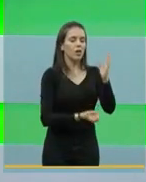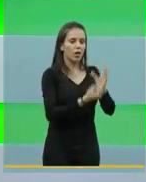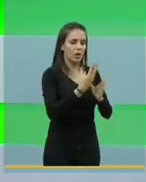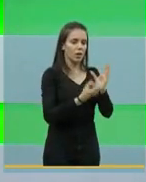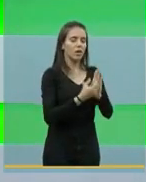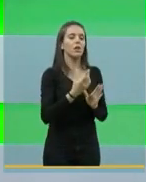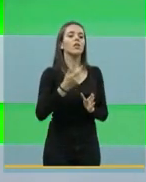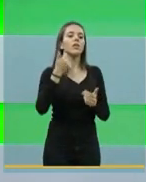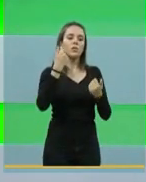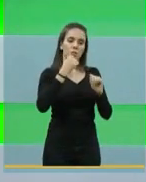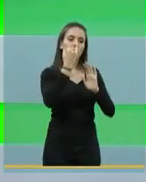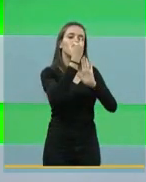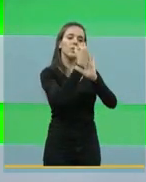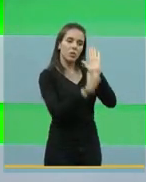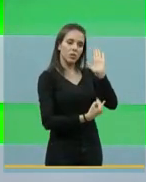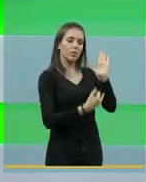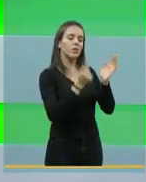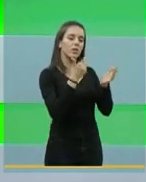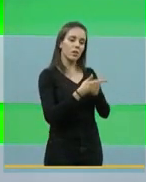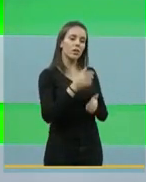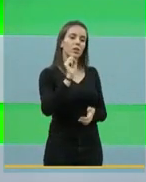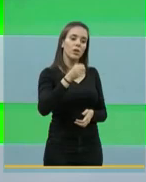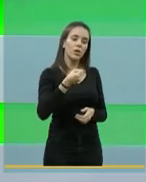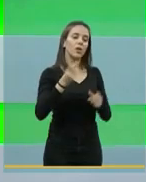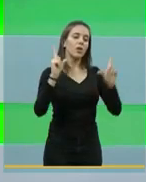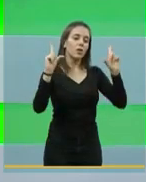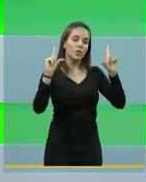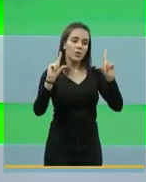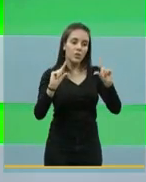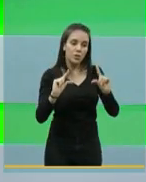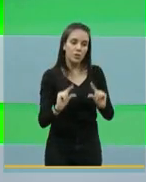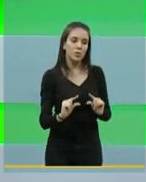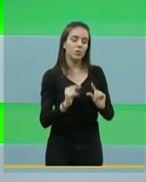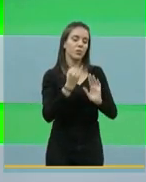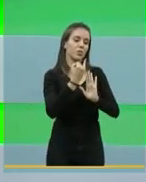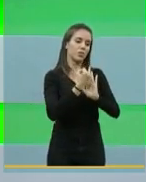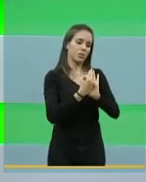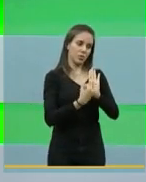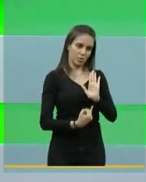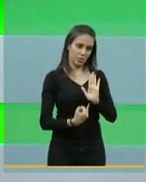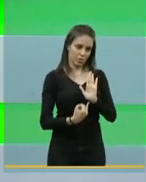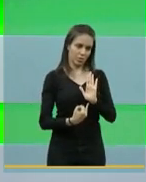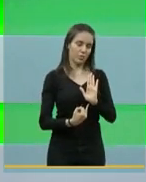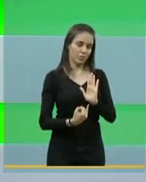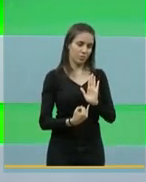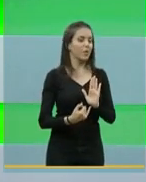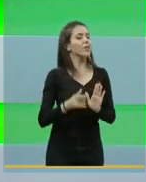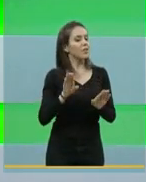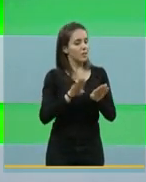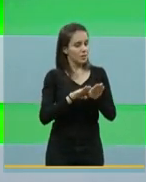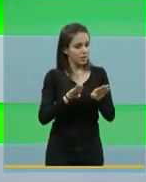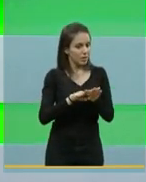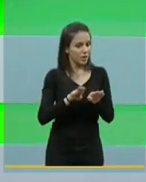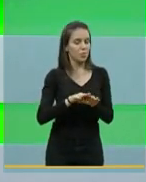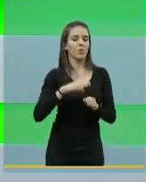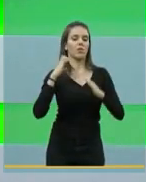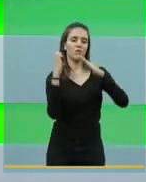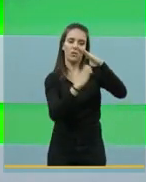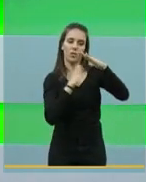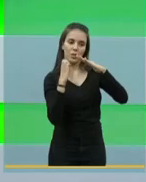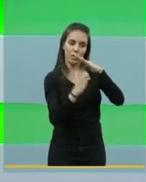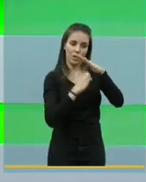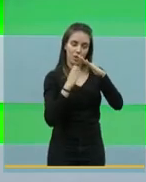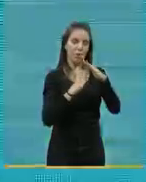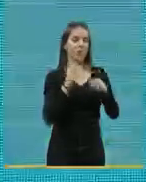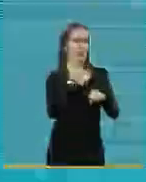tributar sim dividendos e diminui impostos do setor produtivo imposto corporativo para